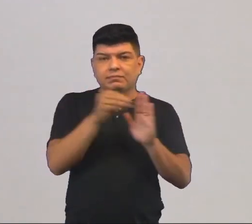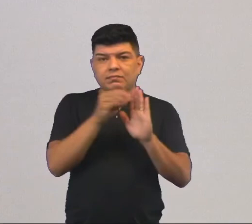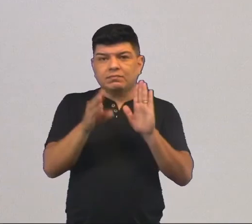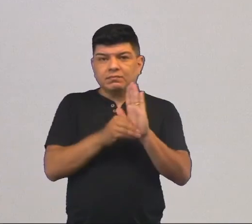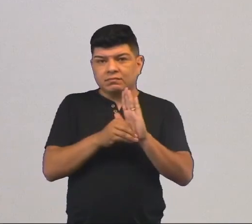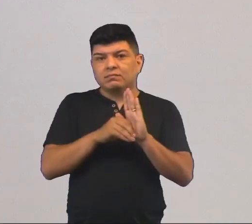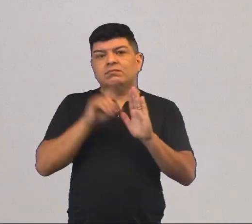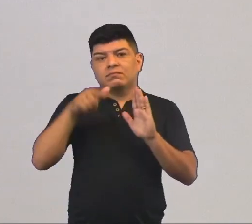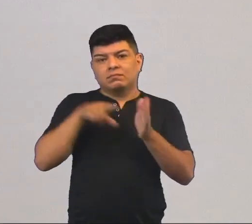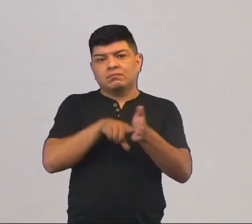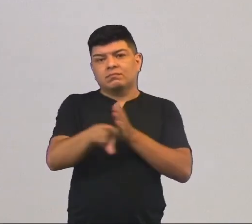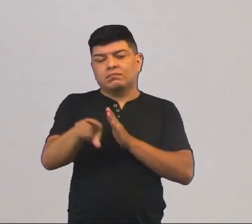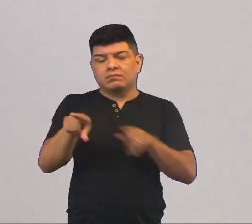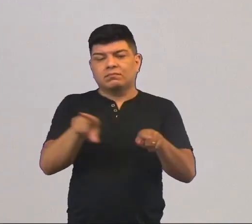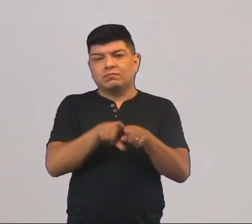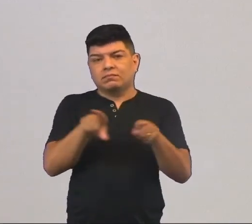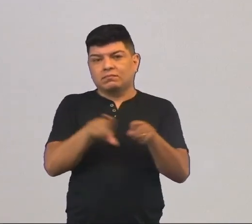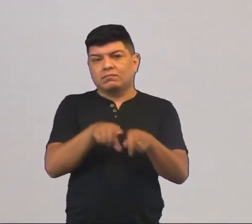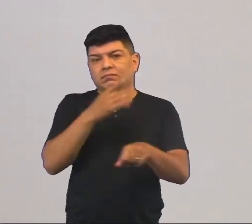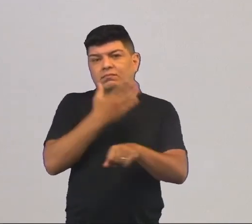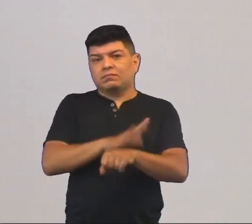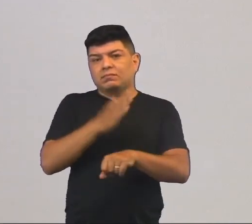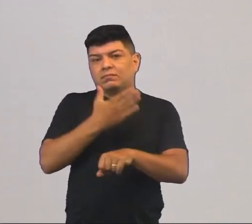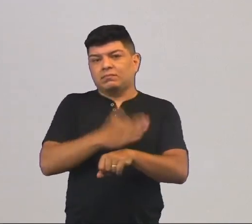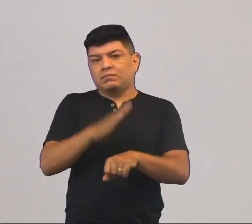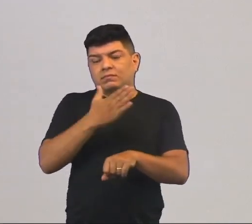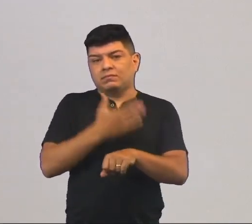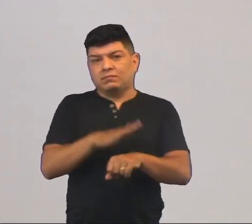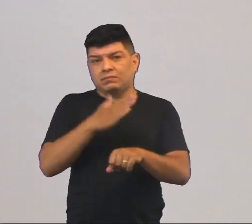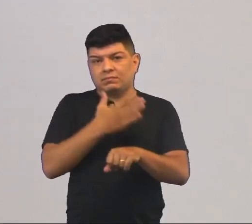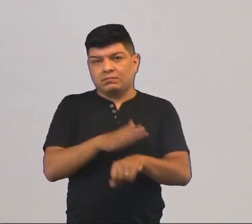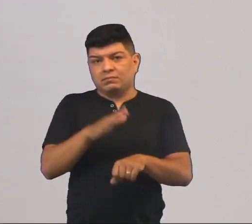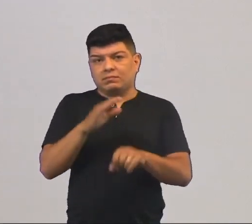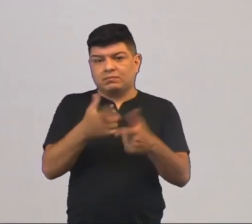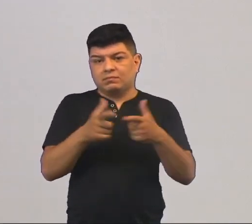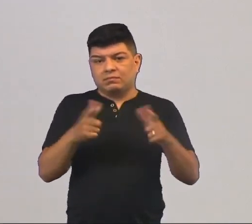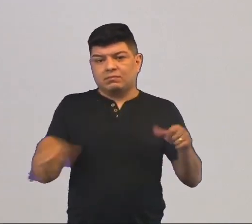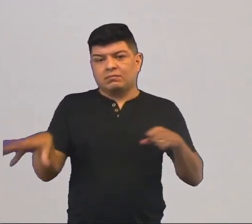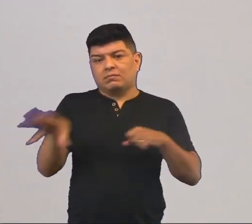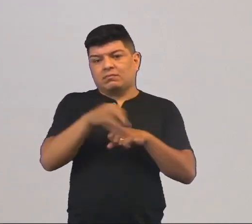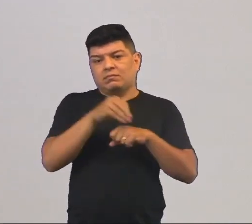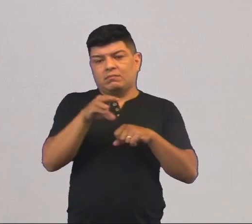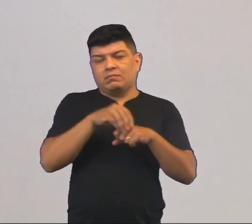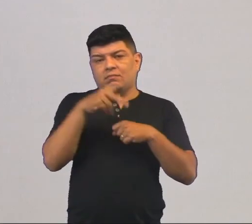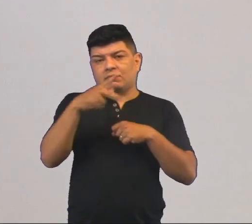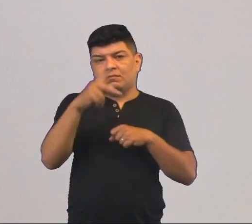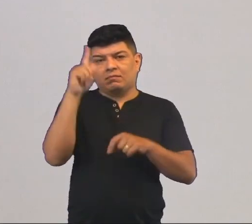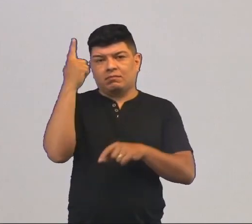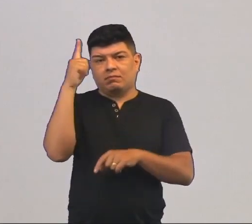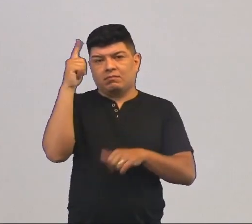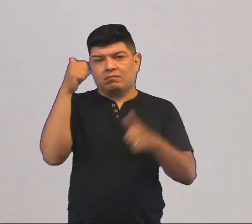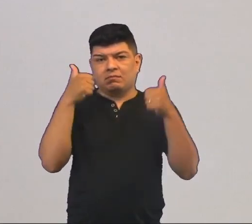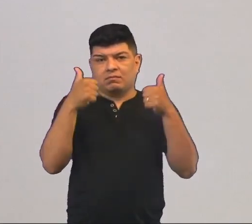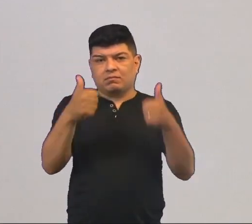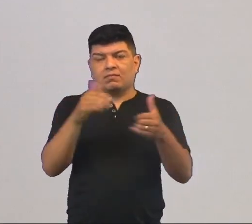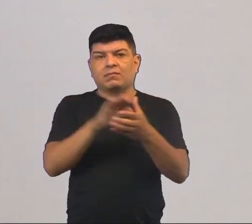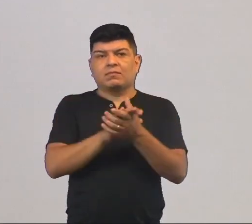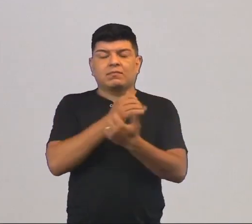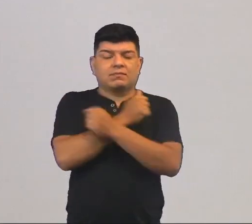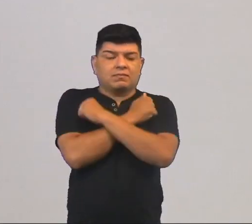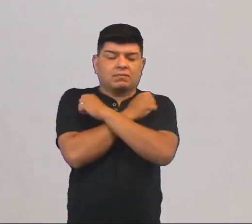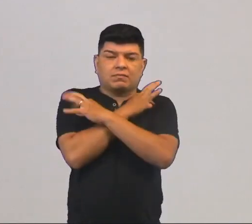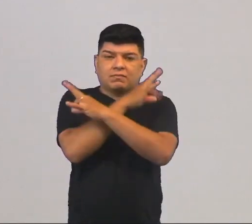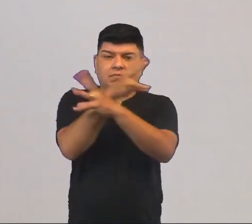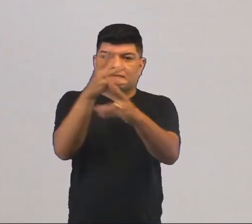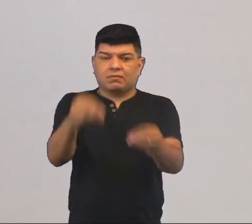encontrar outras questões extras para você estar praticando e assim você vai aumentar o seu conhecimento na área da geografia. Um